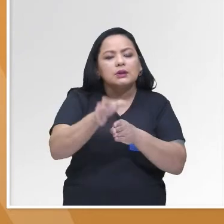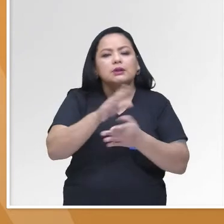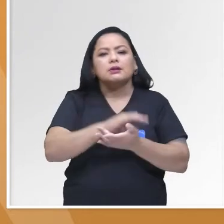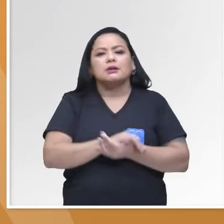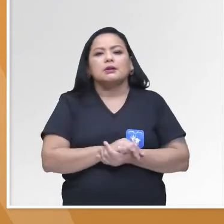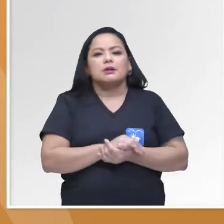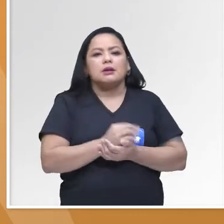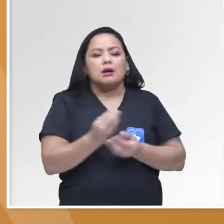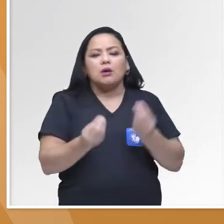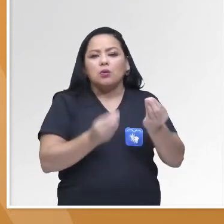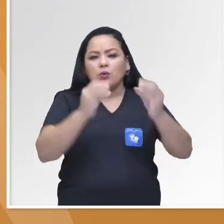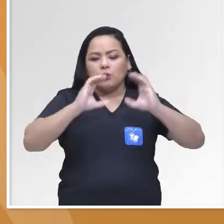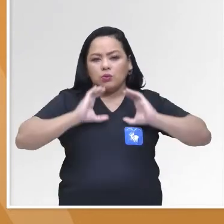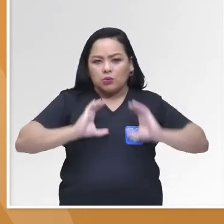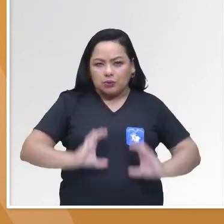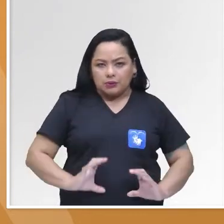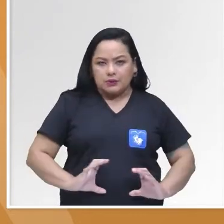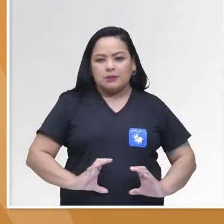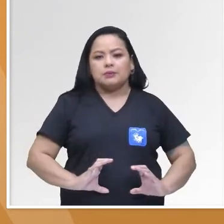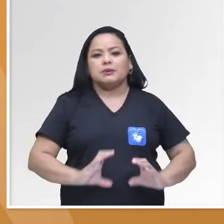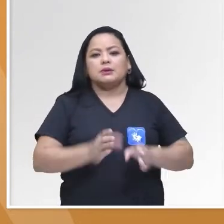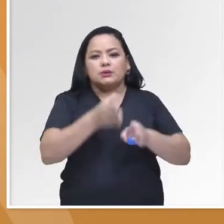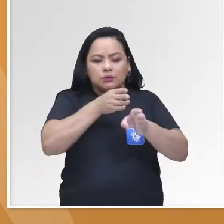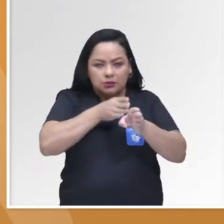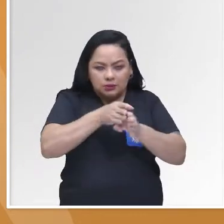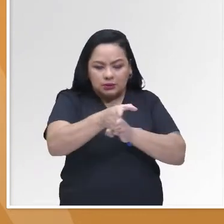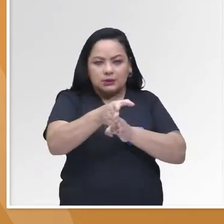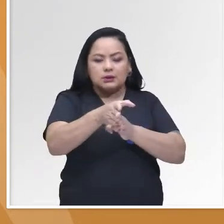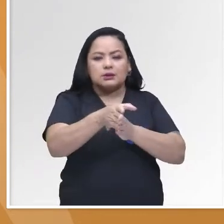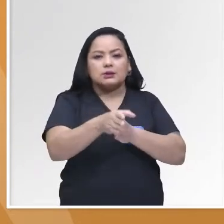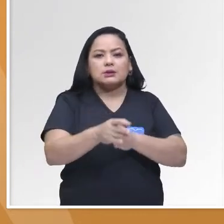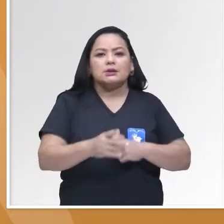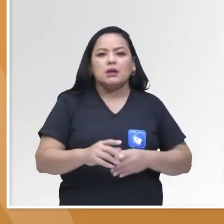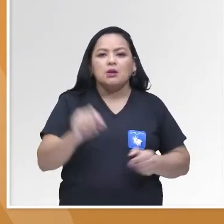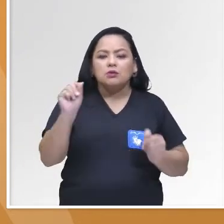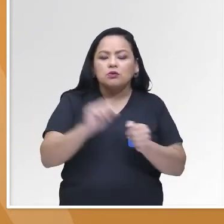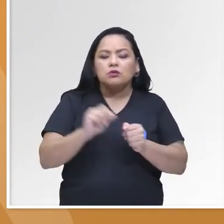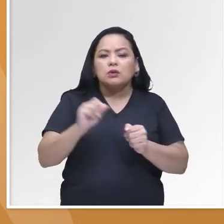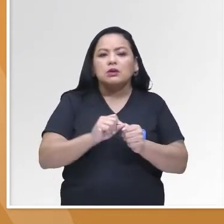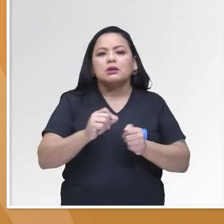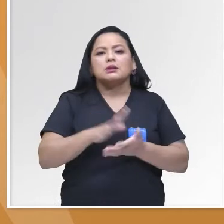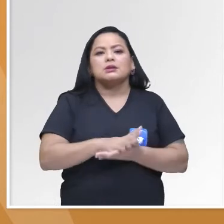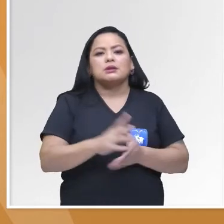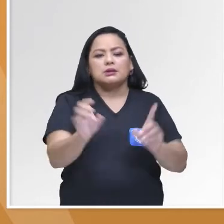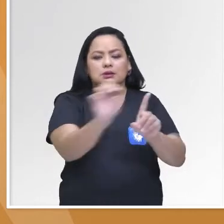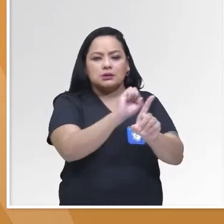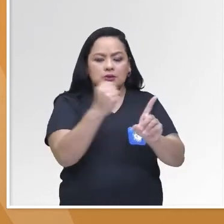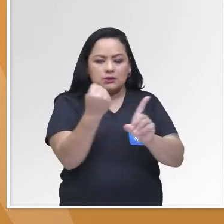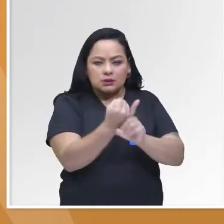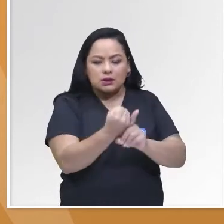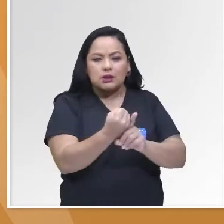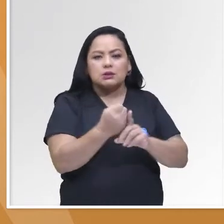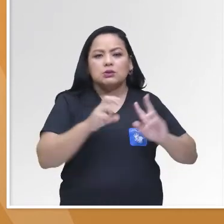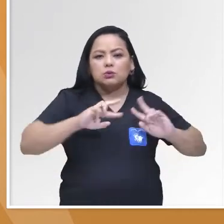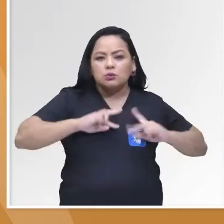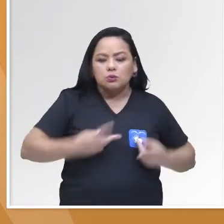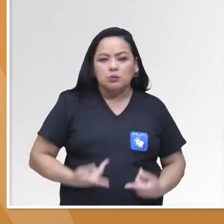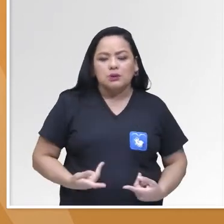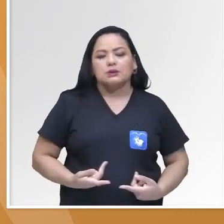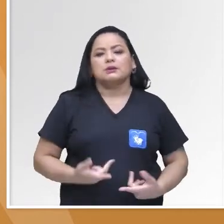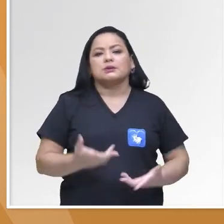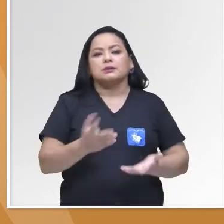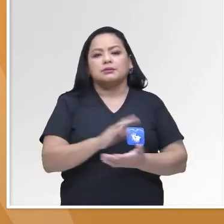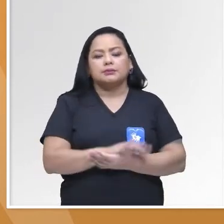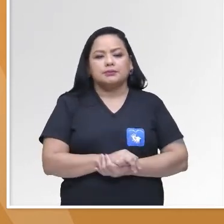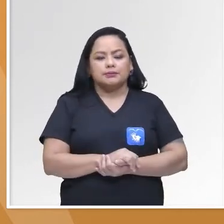o comportamento, para orientar as ações das sociedades humanas, dos seres